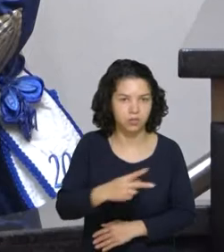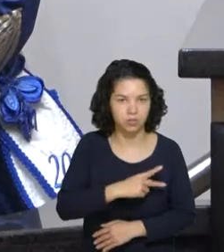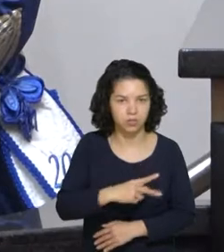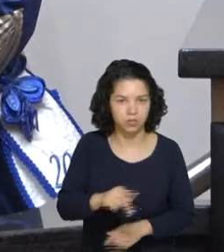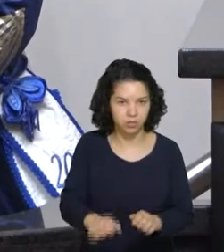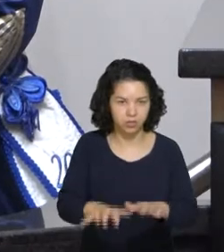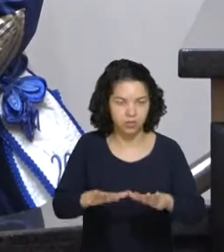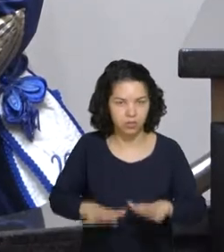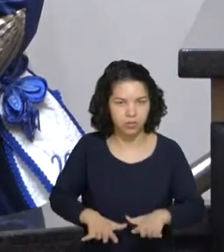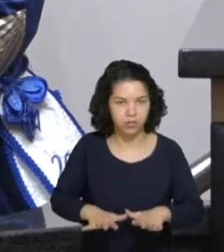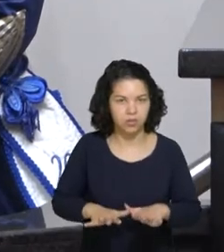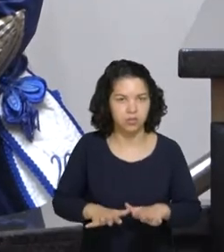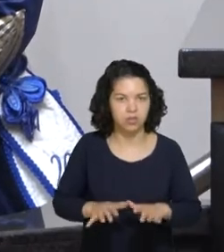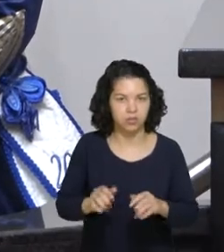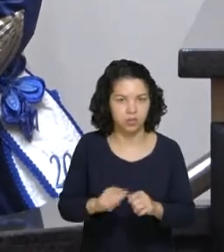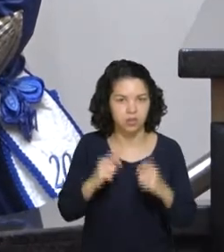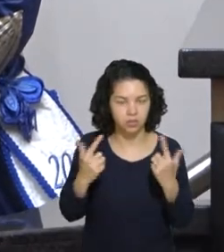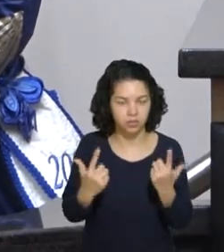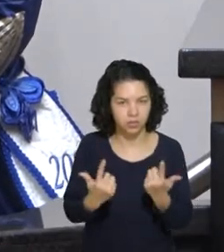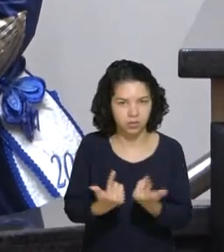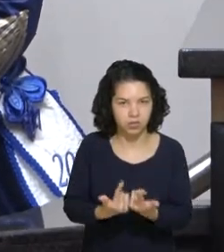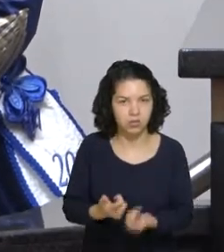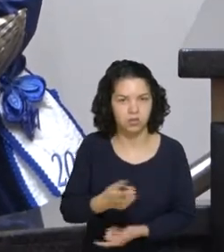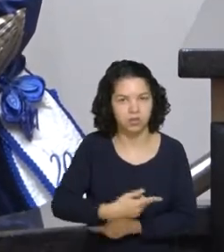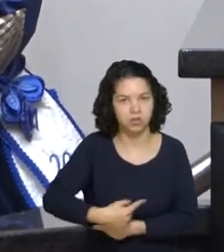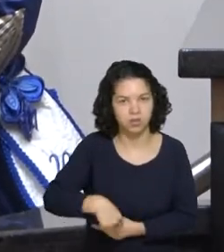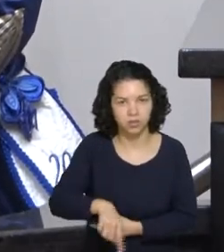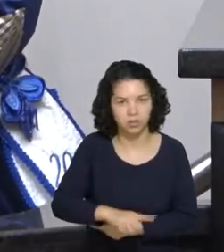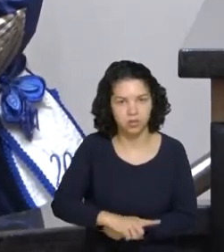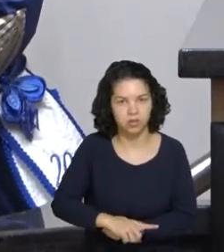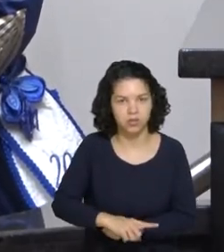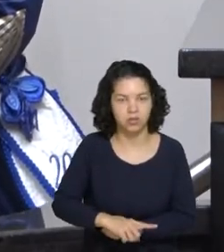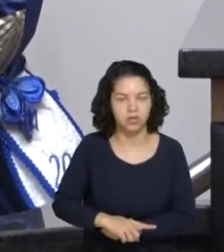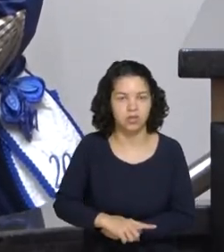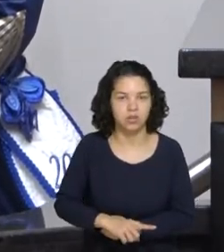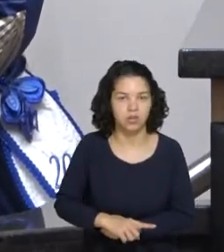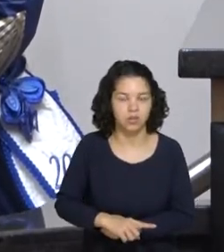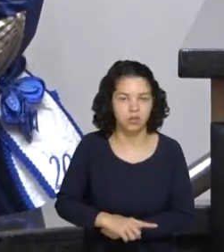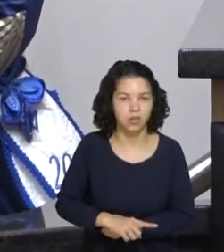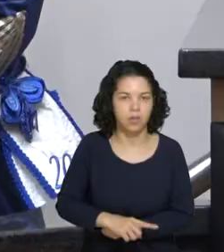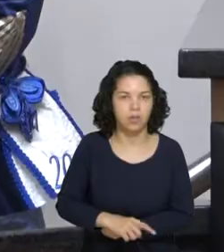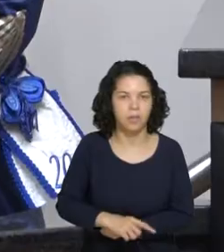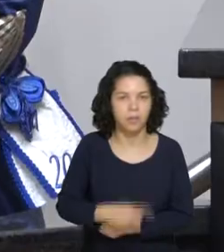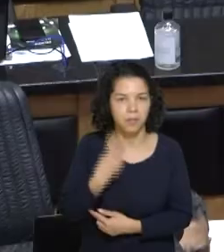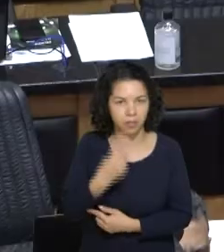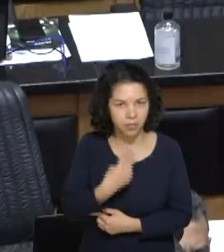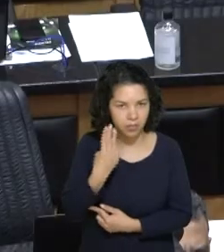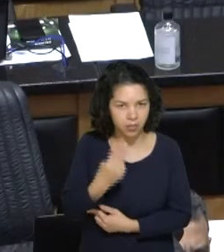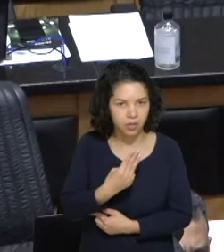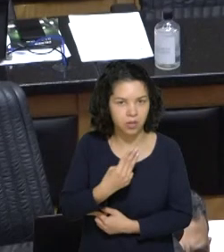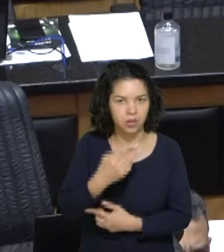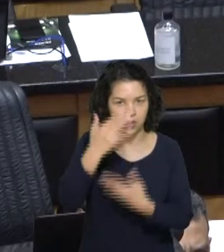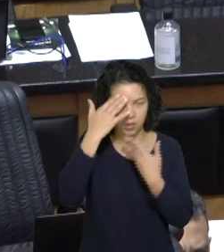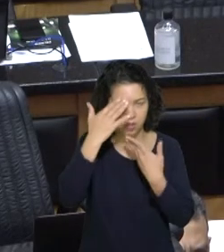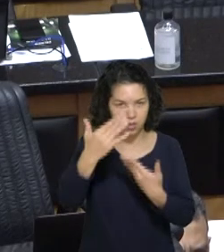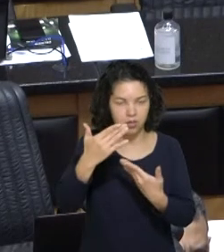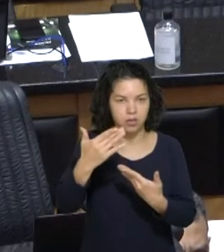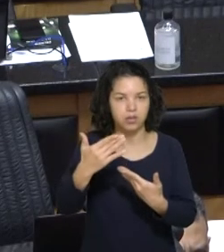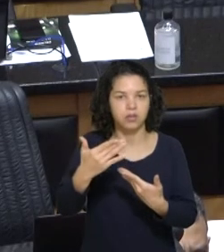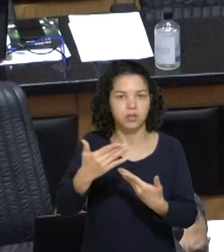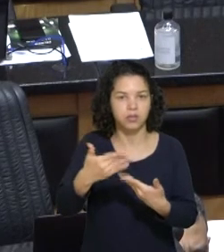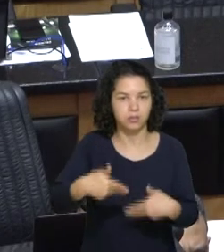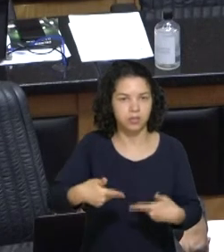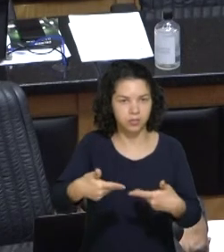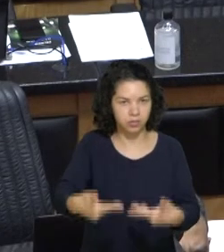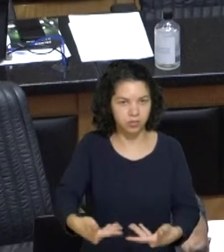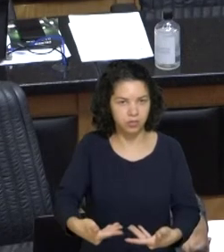desta casa. Cumprimentar o nosso deputado Márcio Machado, agradecer pela recepção hoje aqui. Cumprimentar